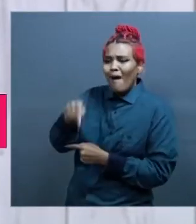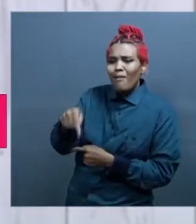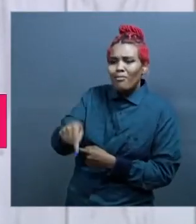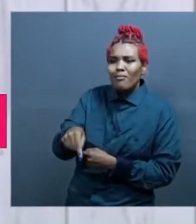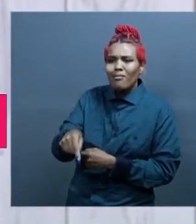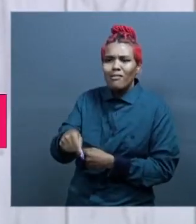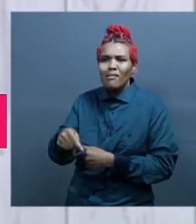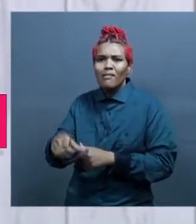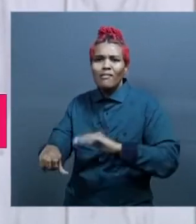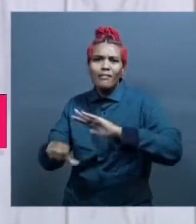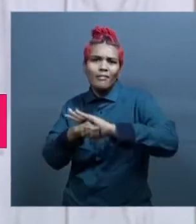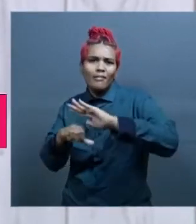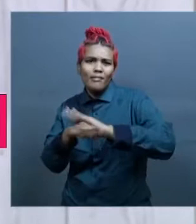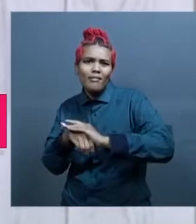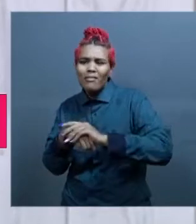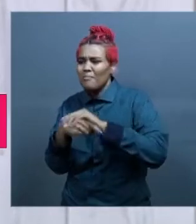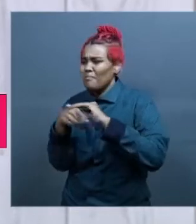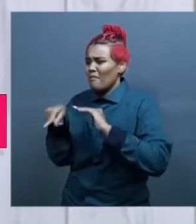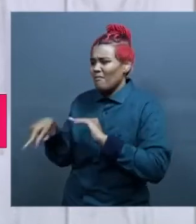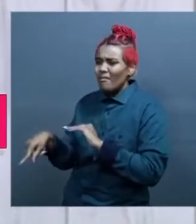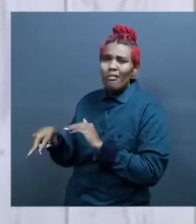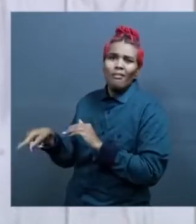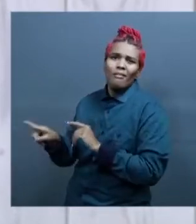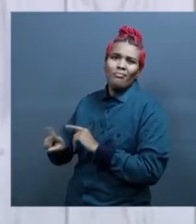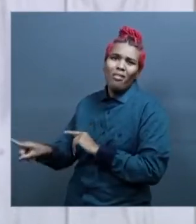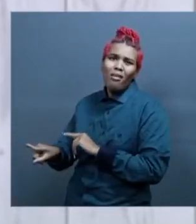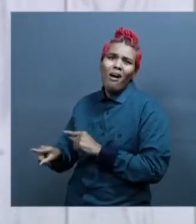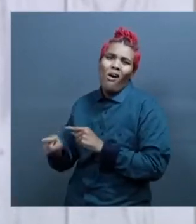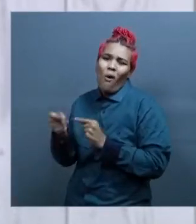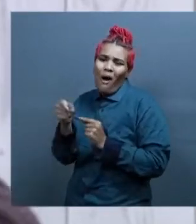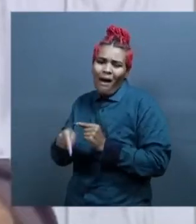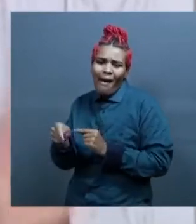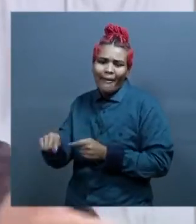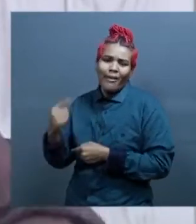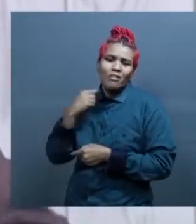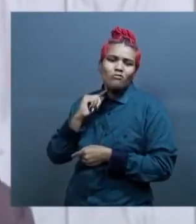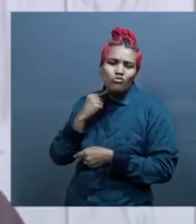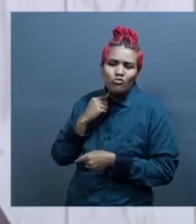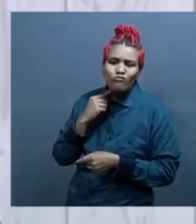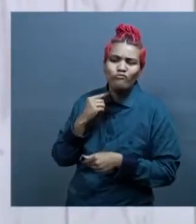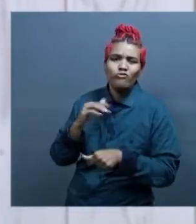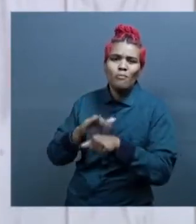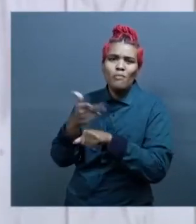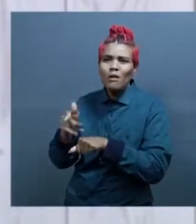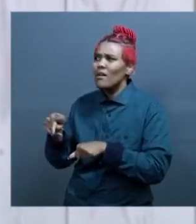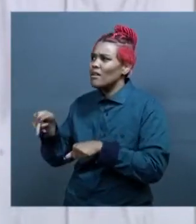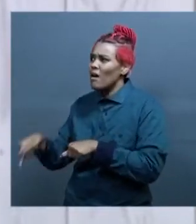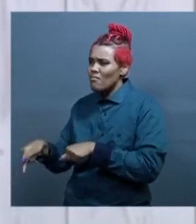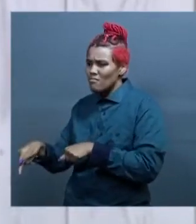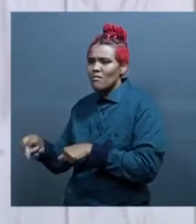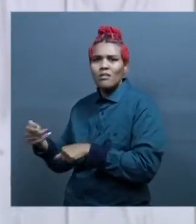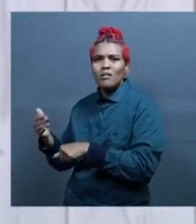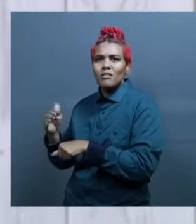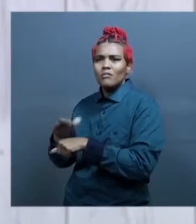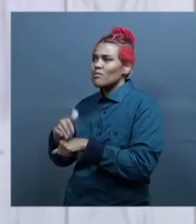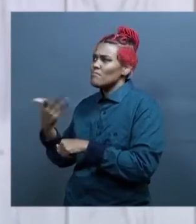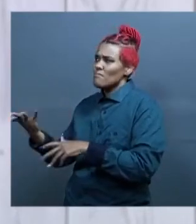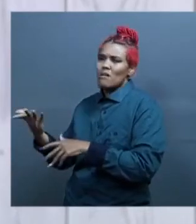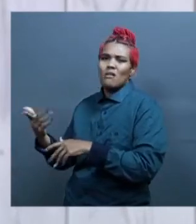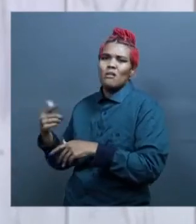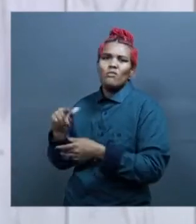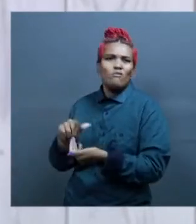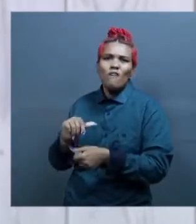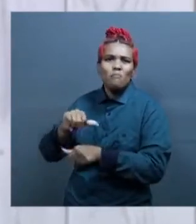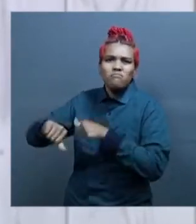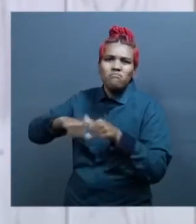é vilão e outro não é essa conversa de quem polui mais é um carro ou se é um boi e uma vaca não é se eles começam vai levar a nada não